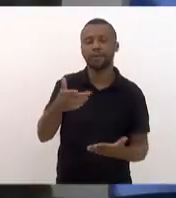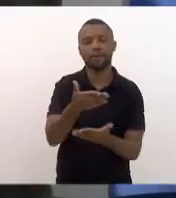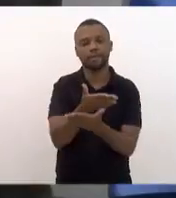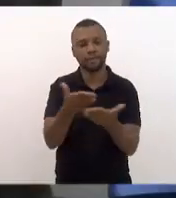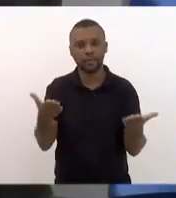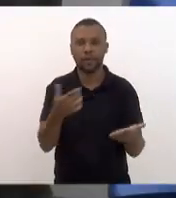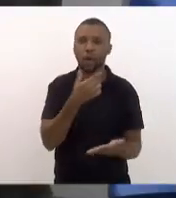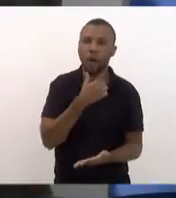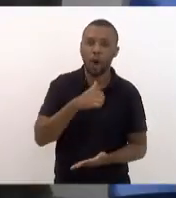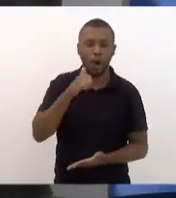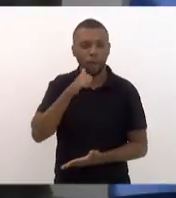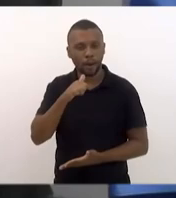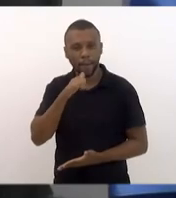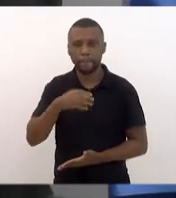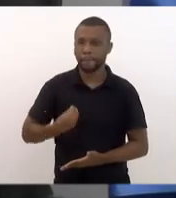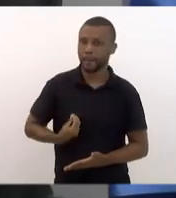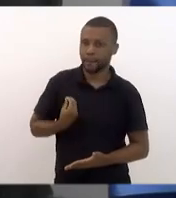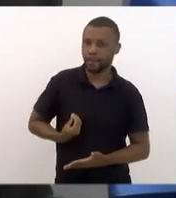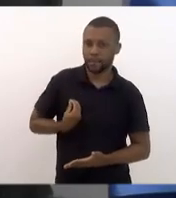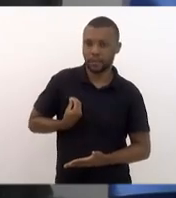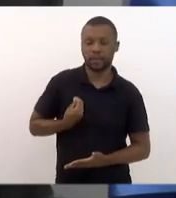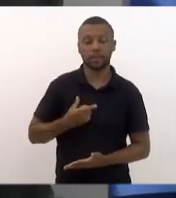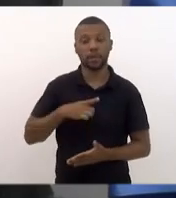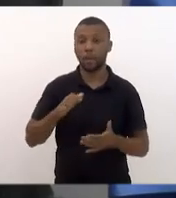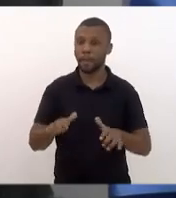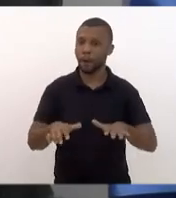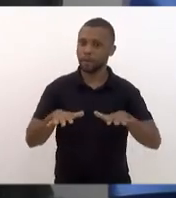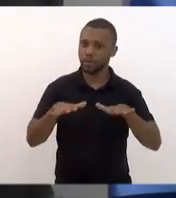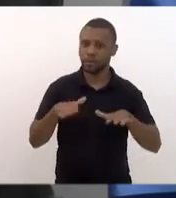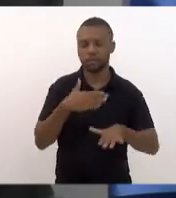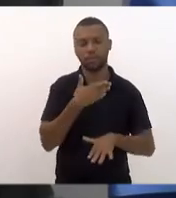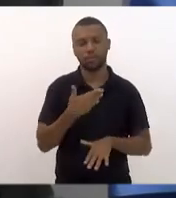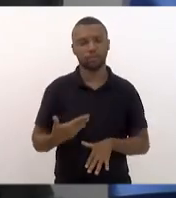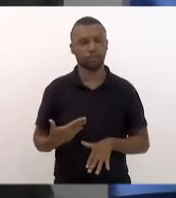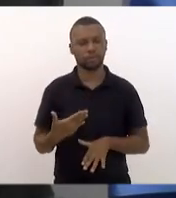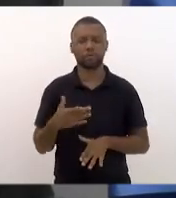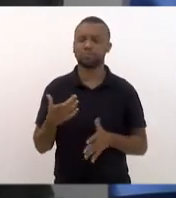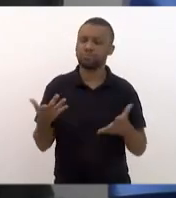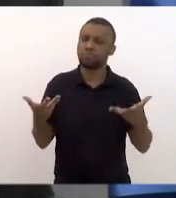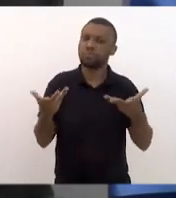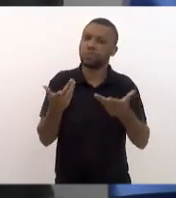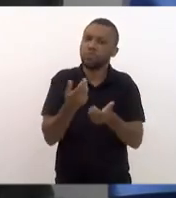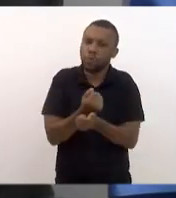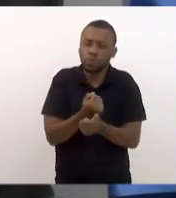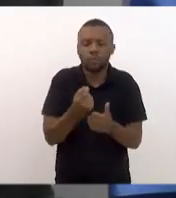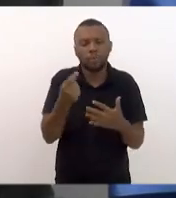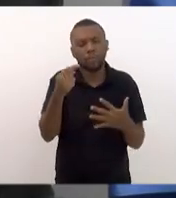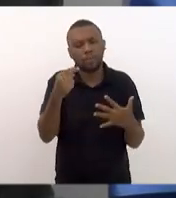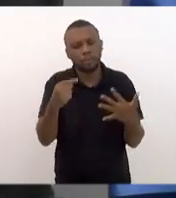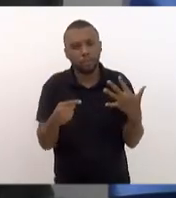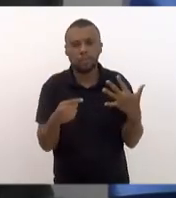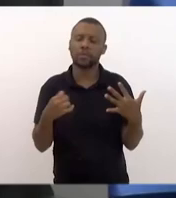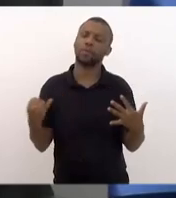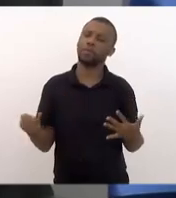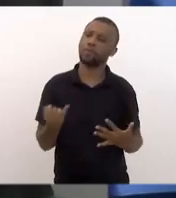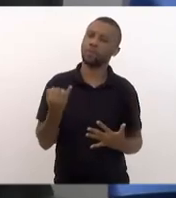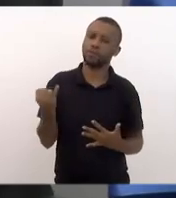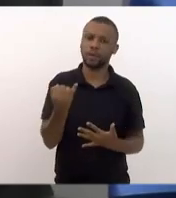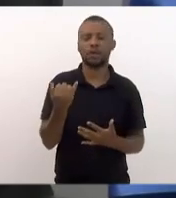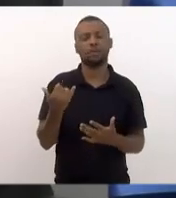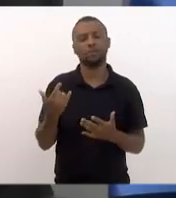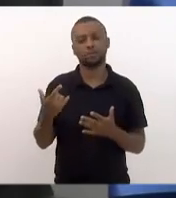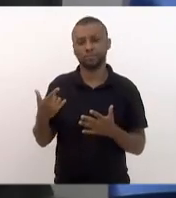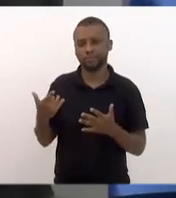todas pela presença, fazendo uma audiência, eu acho que produtiva, rica, com elementos de reflexão muito importantes, com desdobramentos